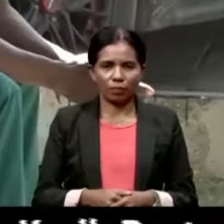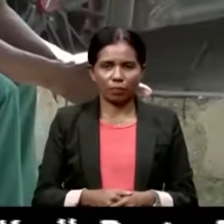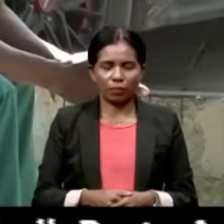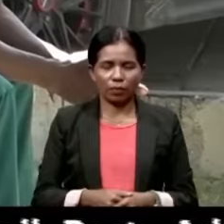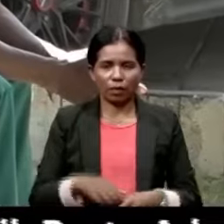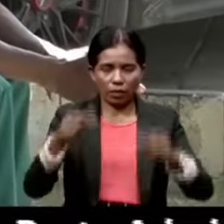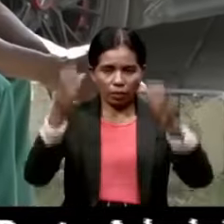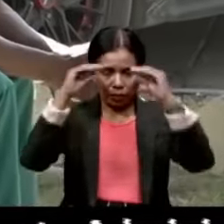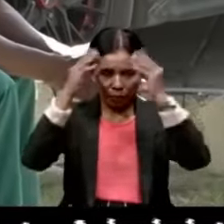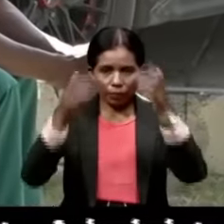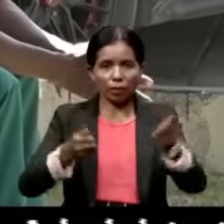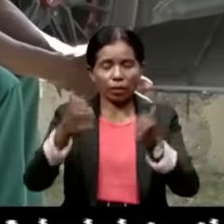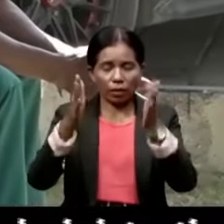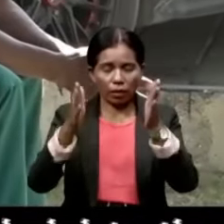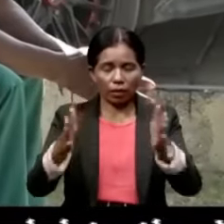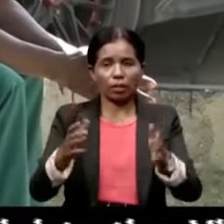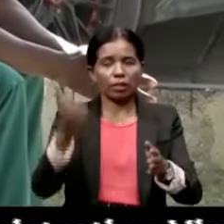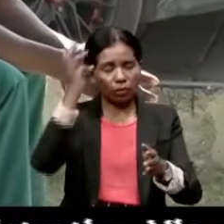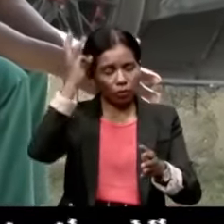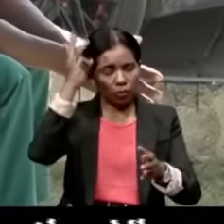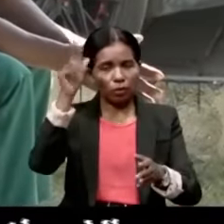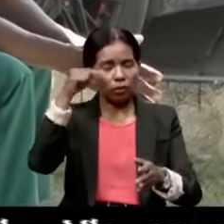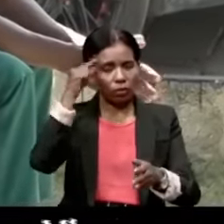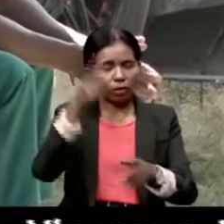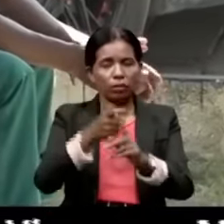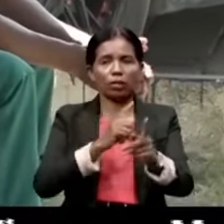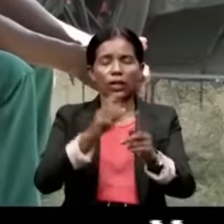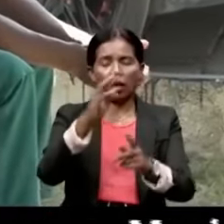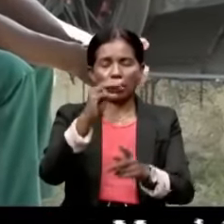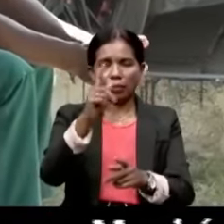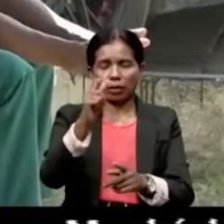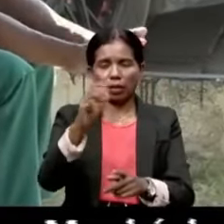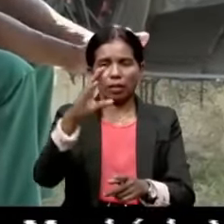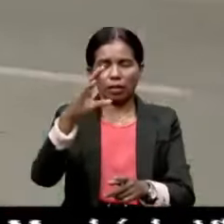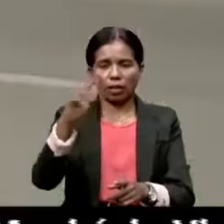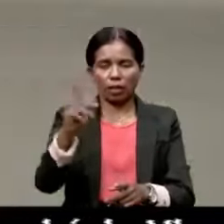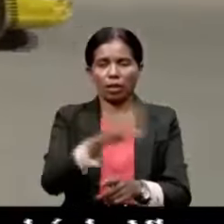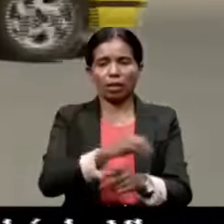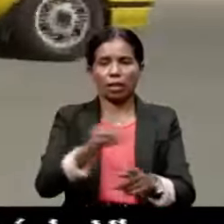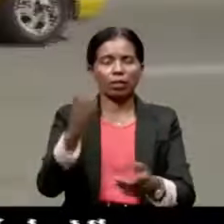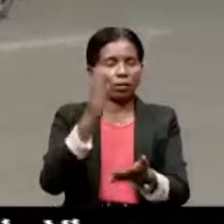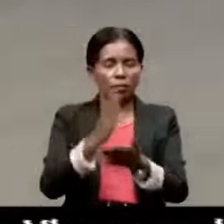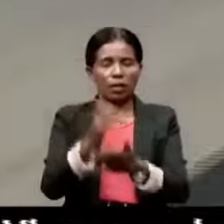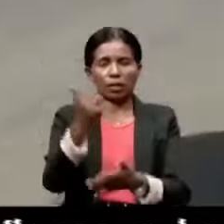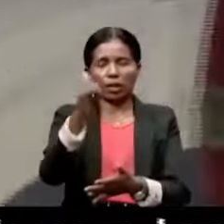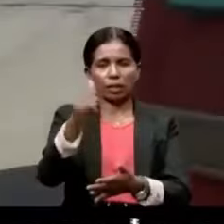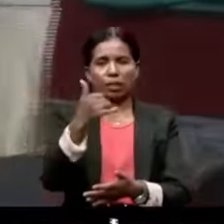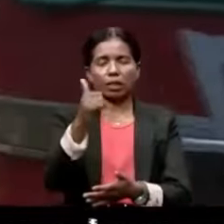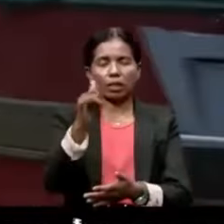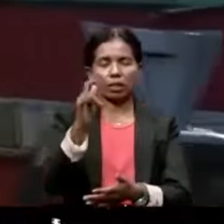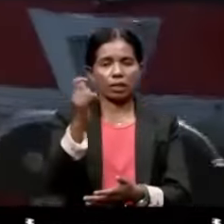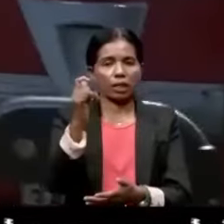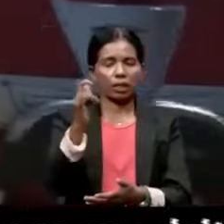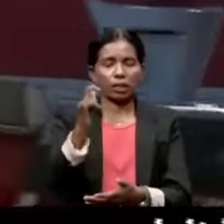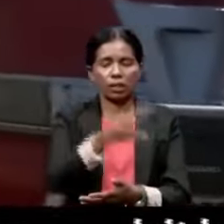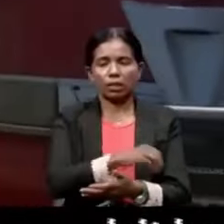Taxista Cira preocupa com a decisão do governo de Rússia Direção Nacional de Transporte Terrestre atua para a táxi antiga Cira na mesma condição lá de um dia atua